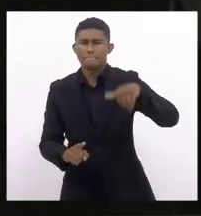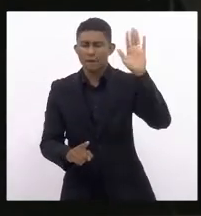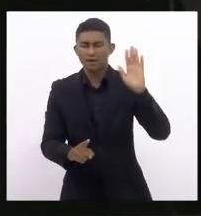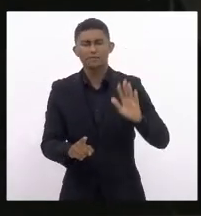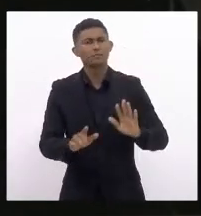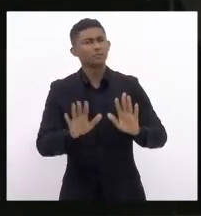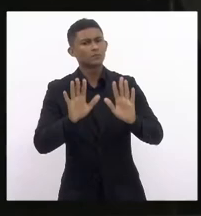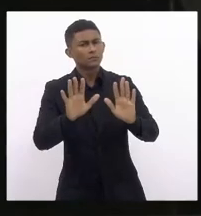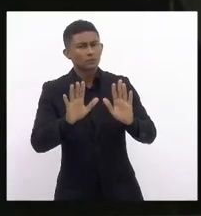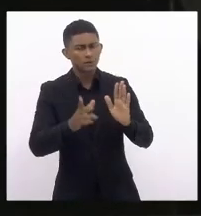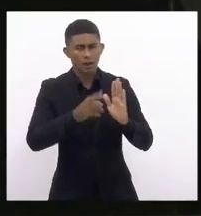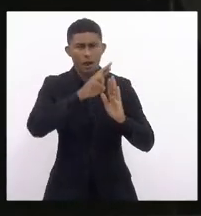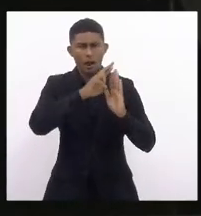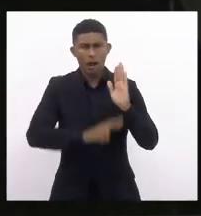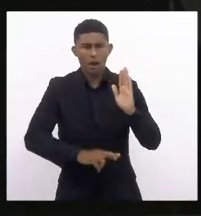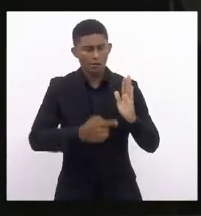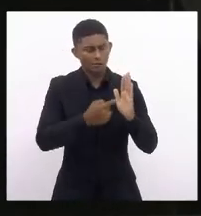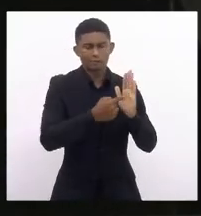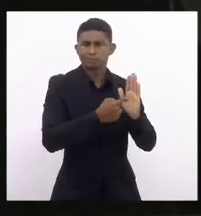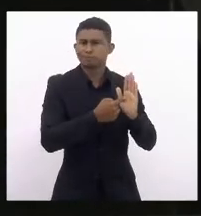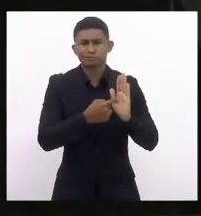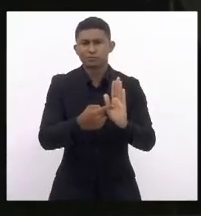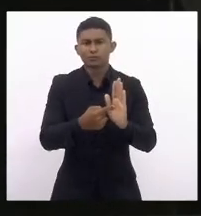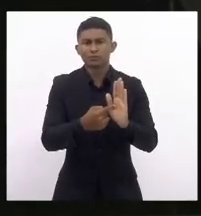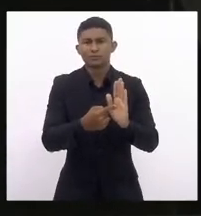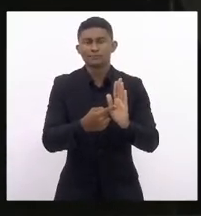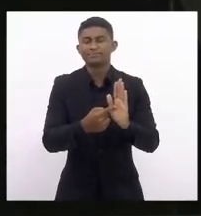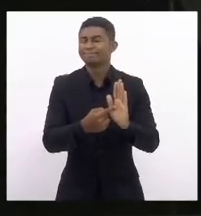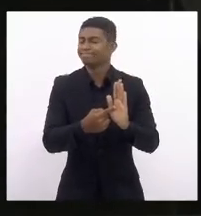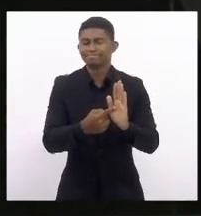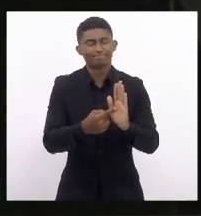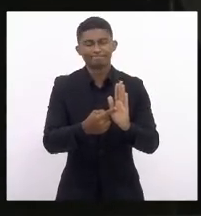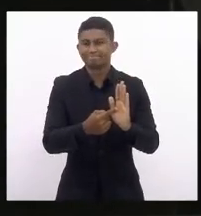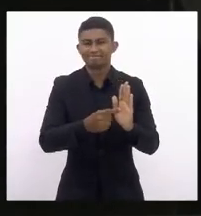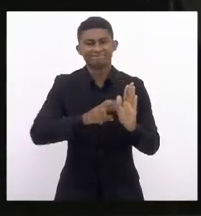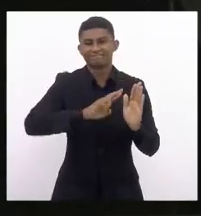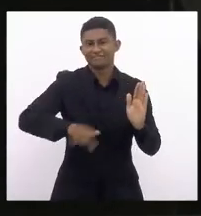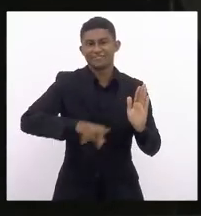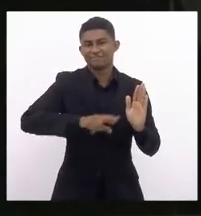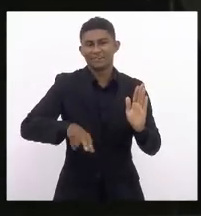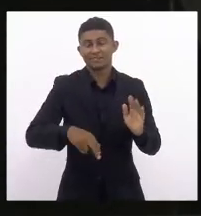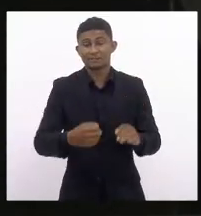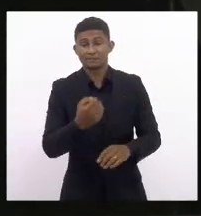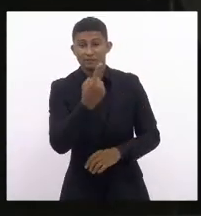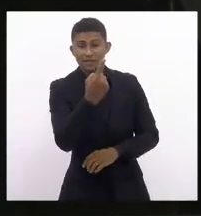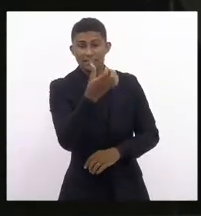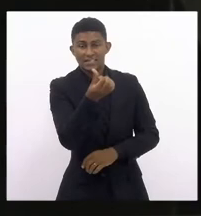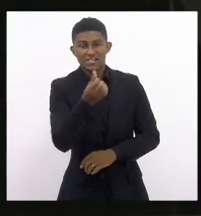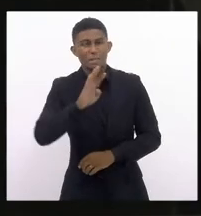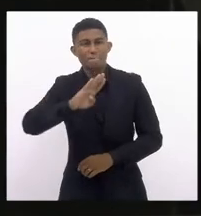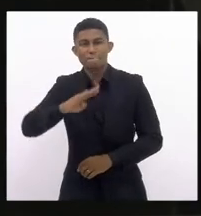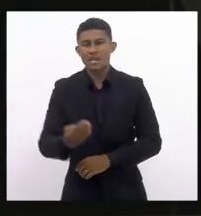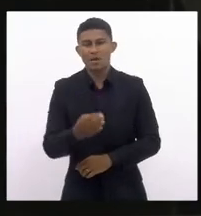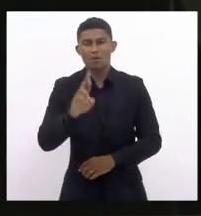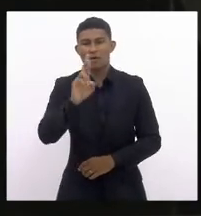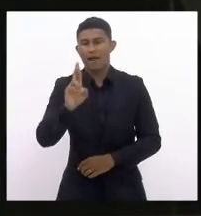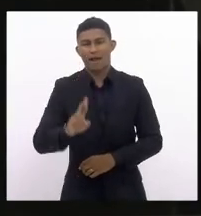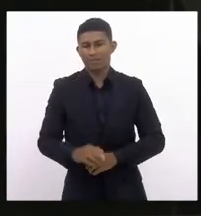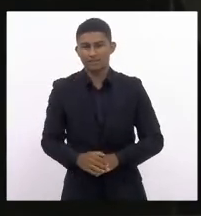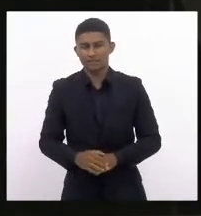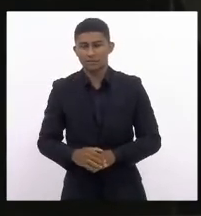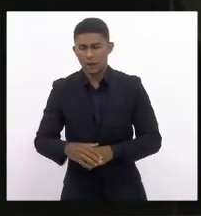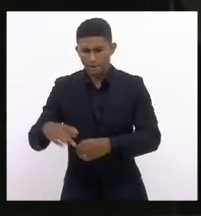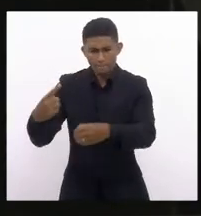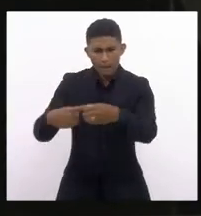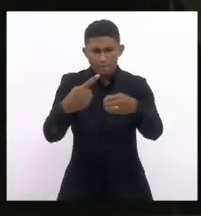levantado que esse impacto não passa de 16 bilhões de reais. Não vai quebrar nenhum município, não vai quebrar